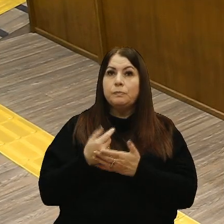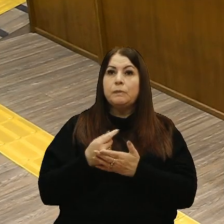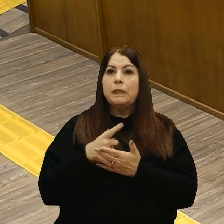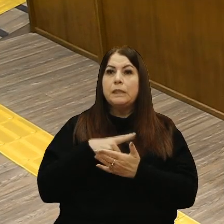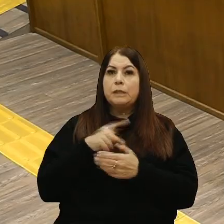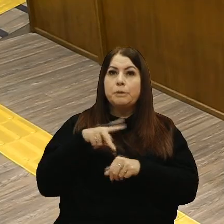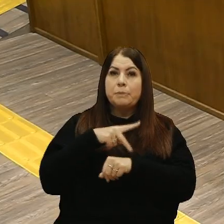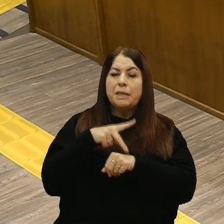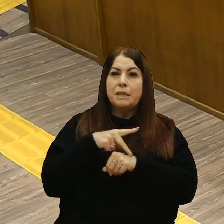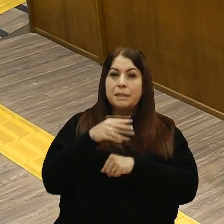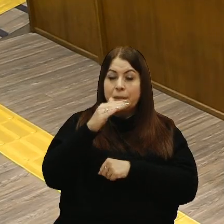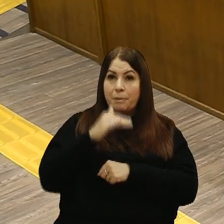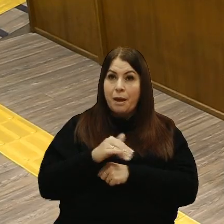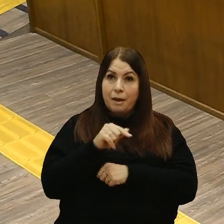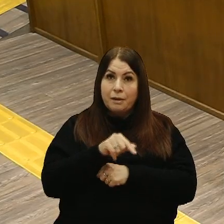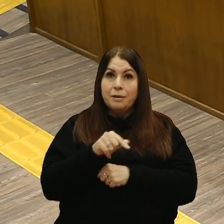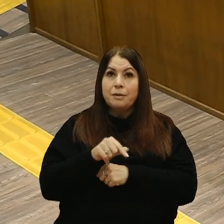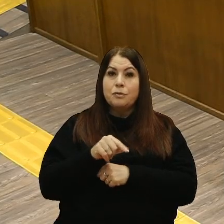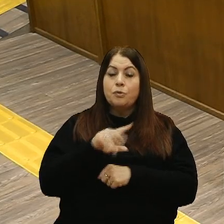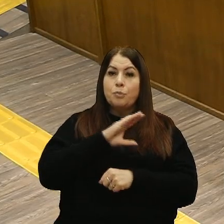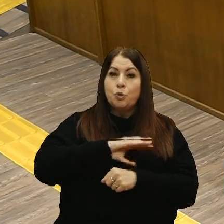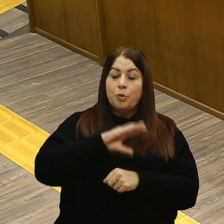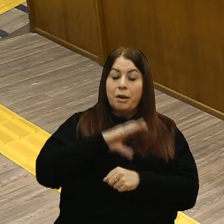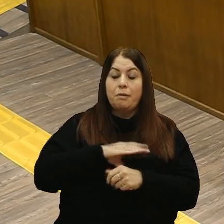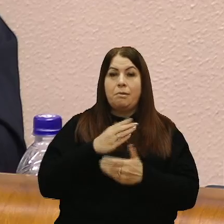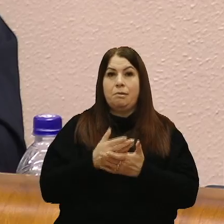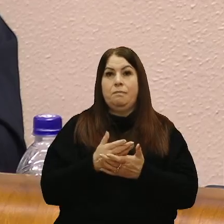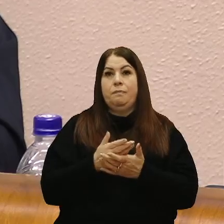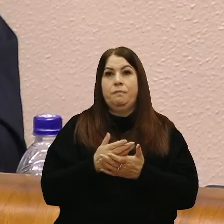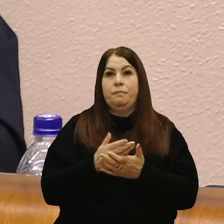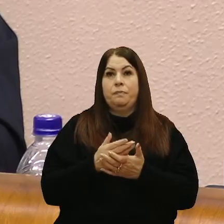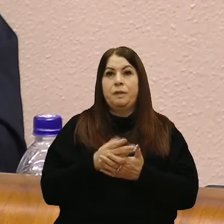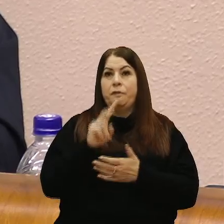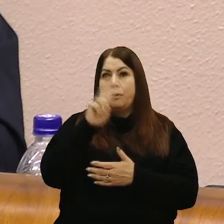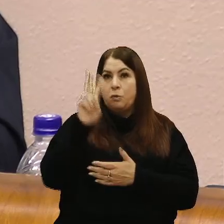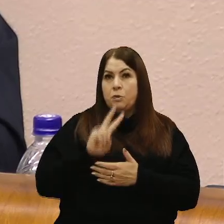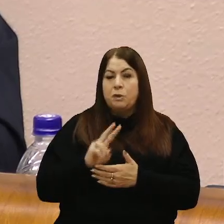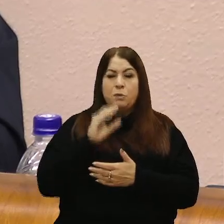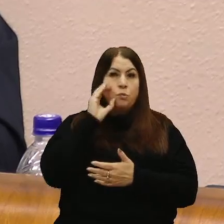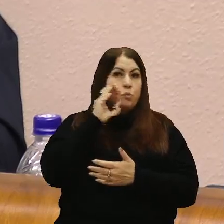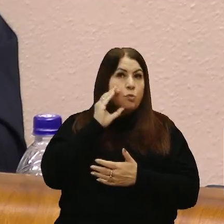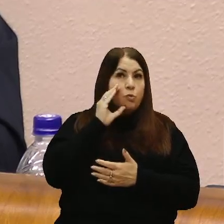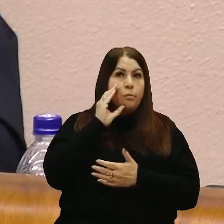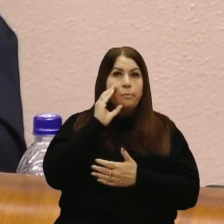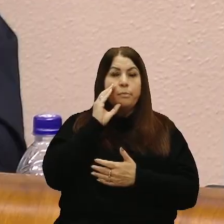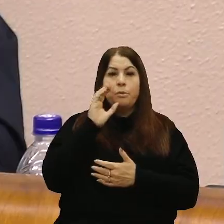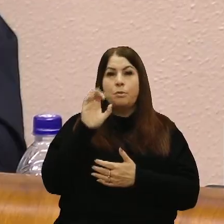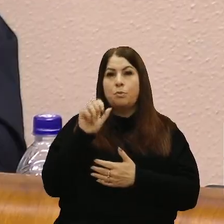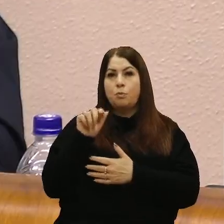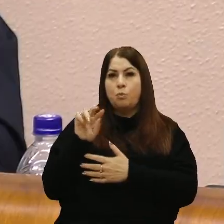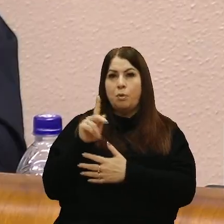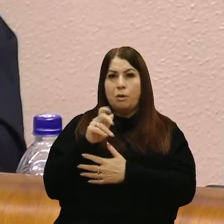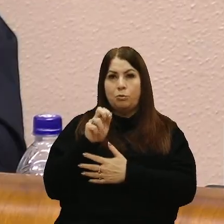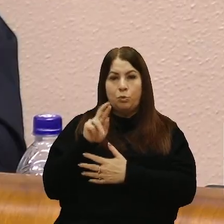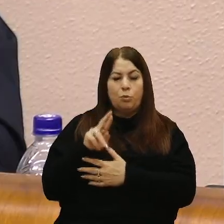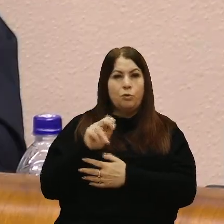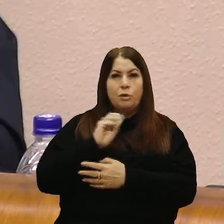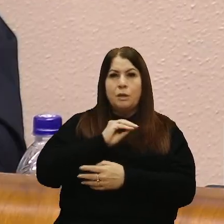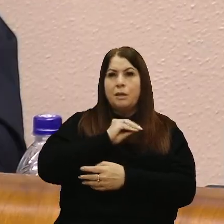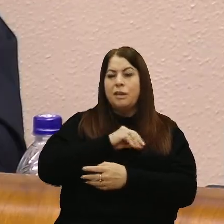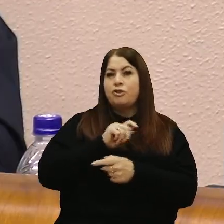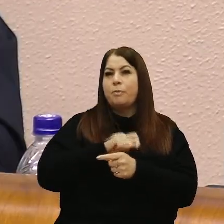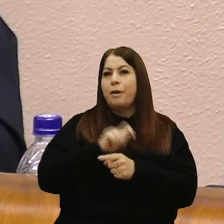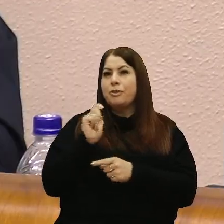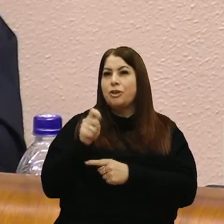dos Países Baixos, teve de Portugal, teve Venezuela, Colômbia, Equador, enfim, de Argentina, diversos